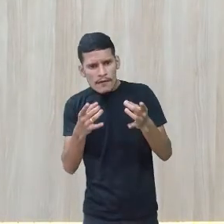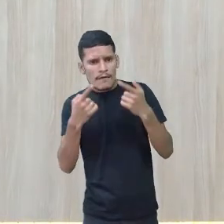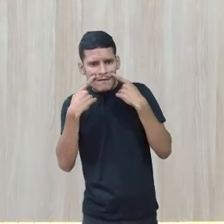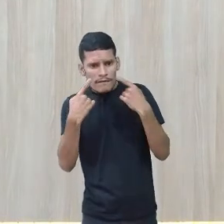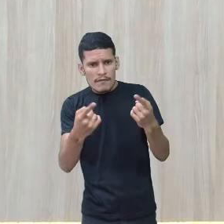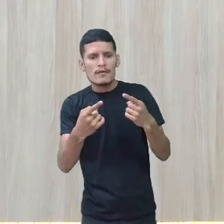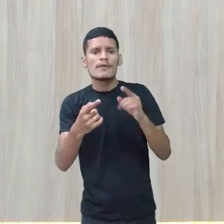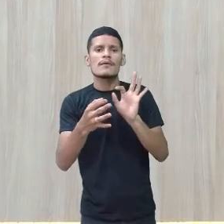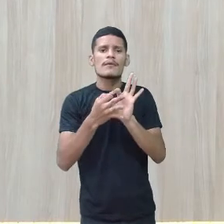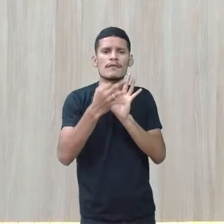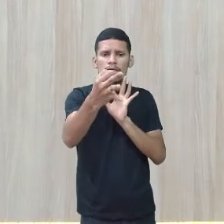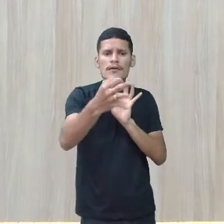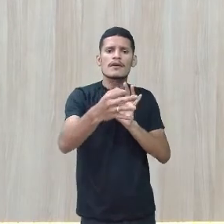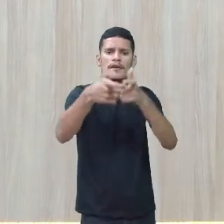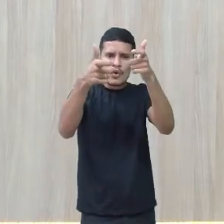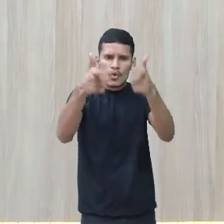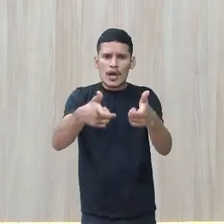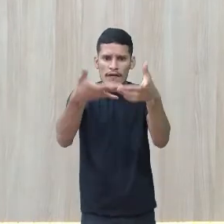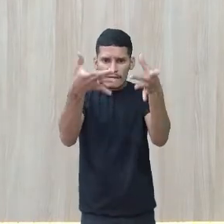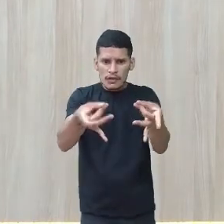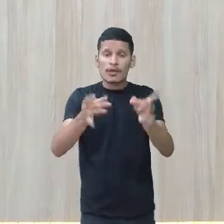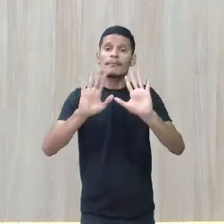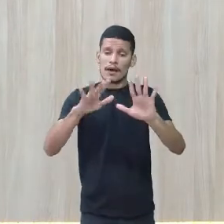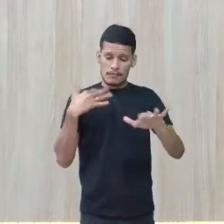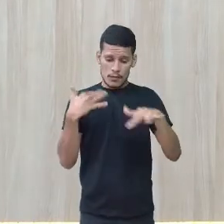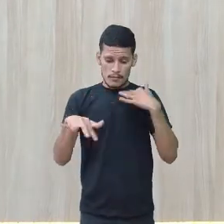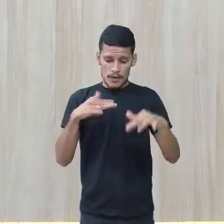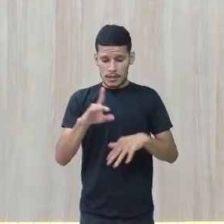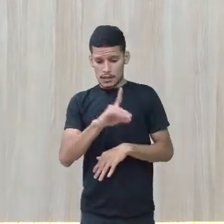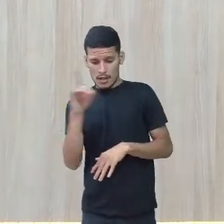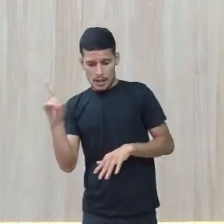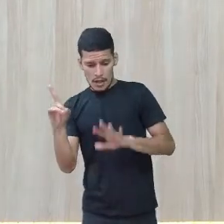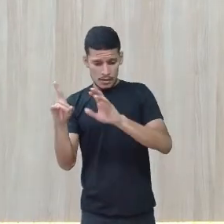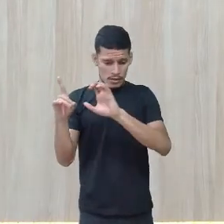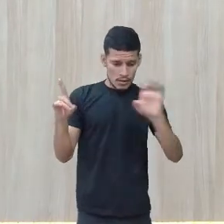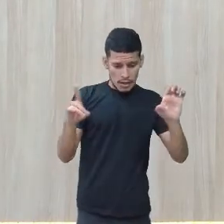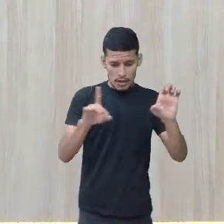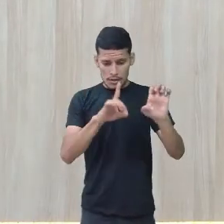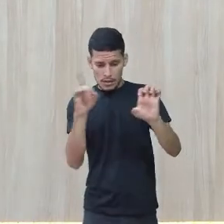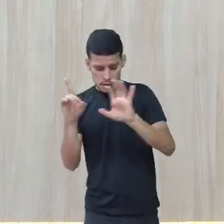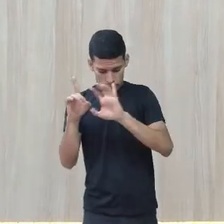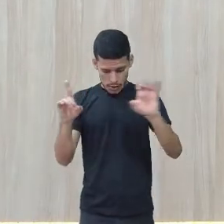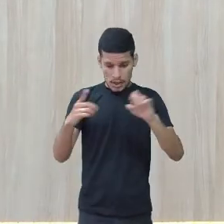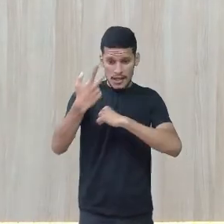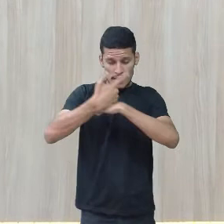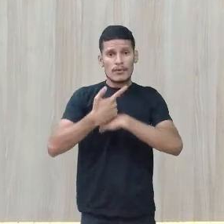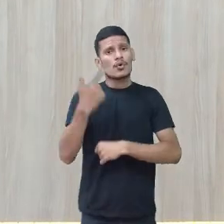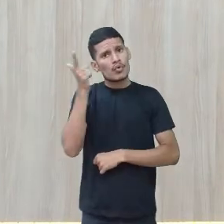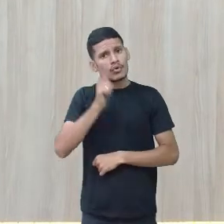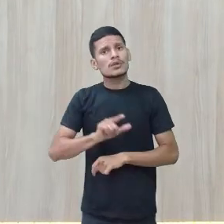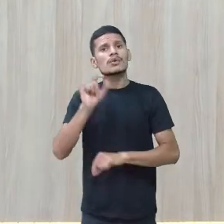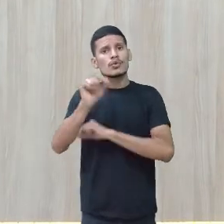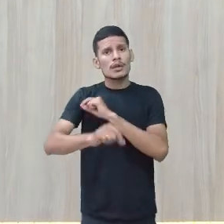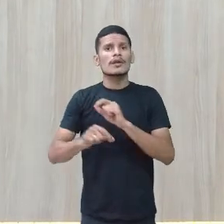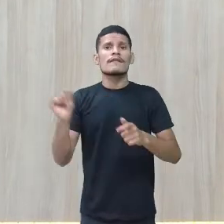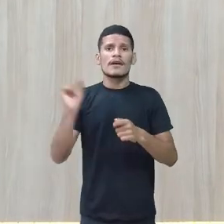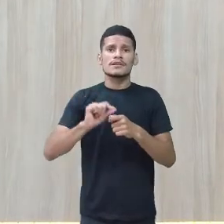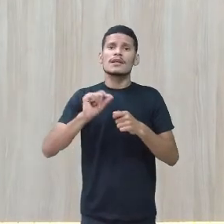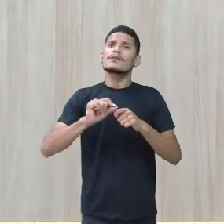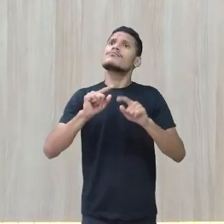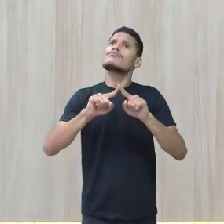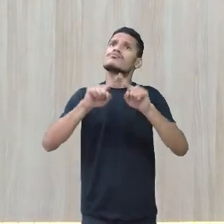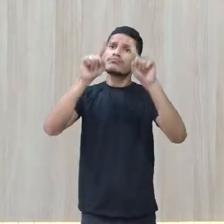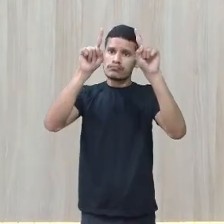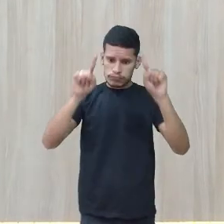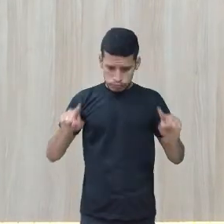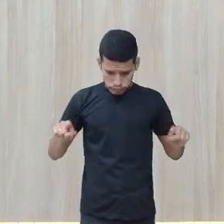estava lá na frente. E a partir dessa movimentação para a direita e para a esquerda, com a câmera eu consegui fazer aqui um triângulo onde em determinado